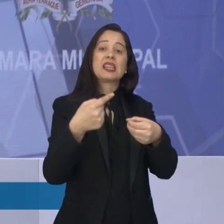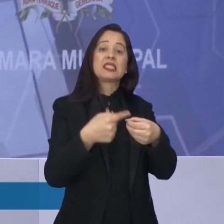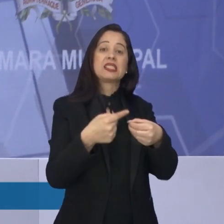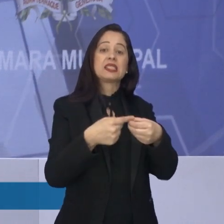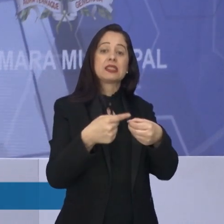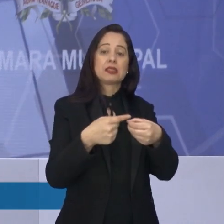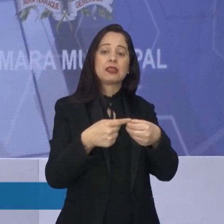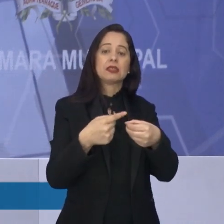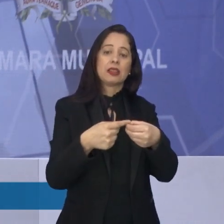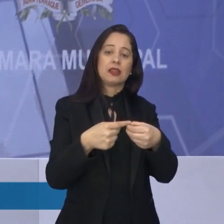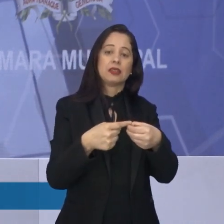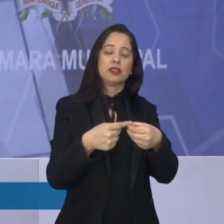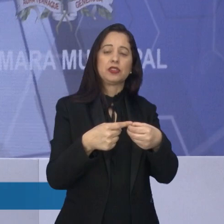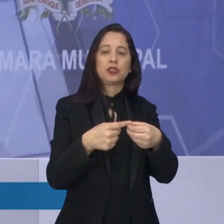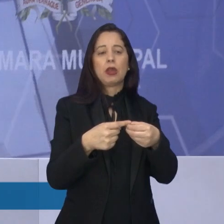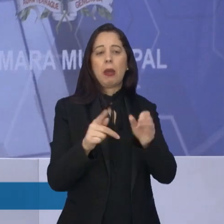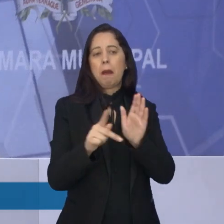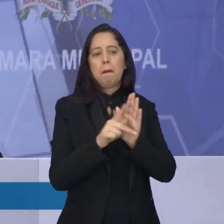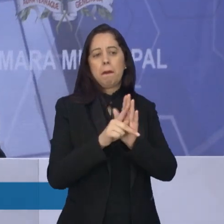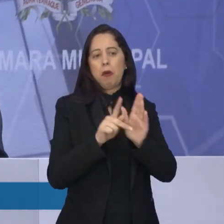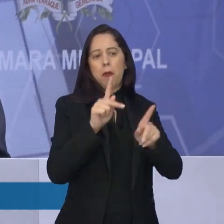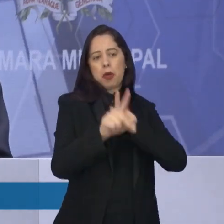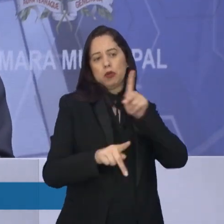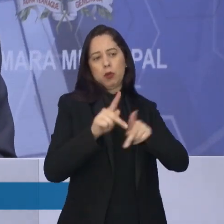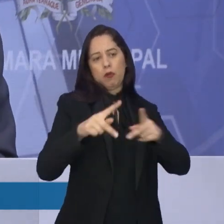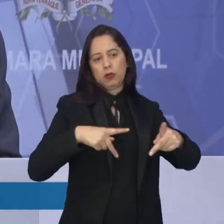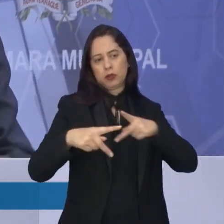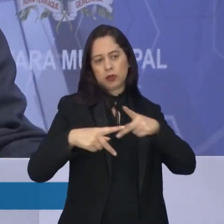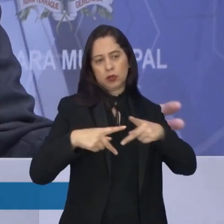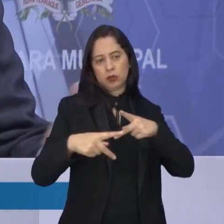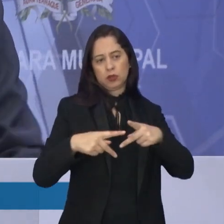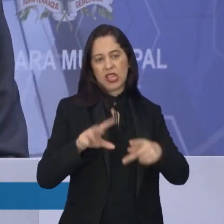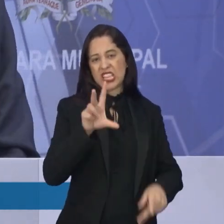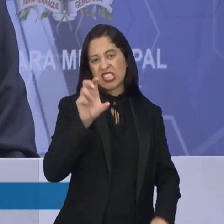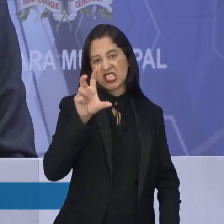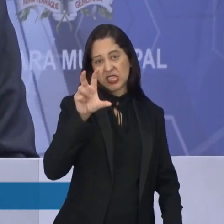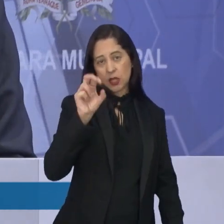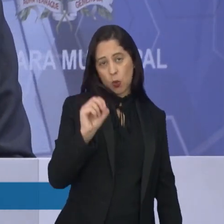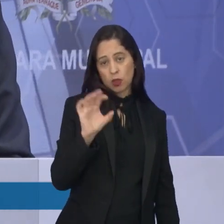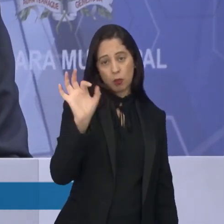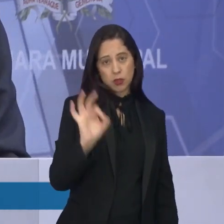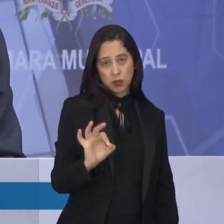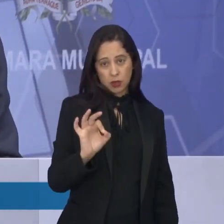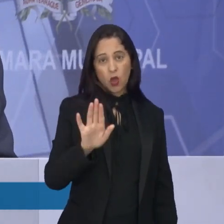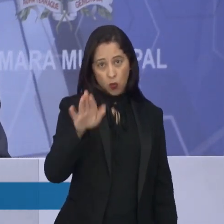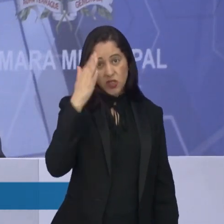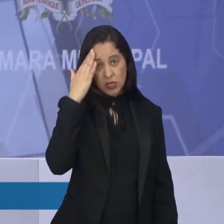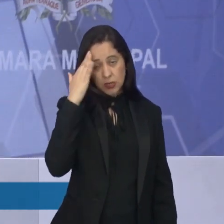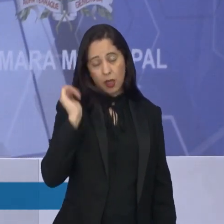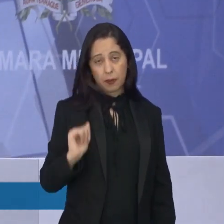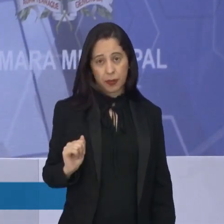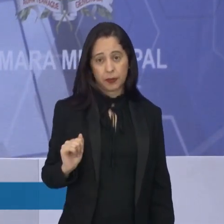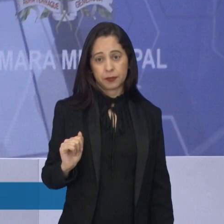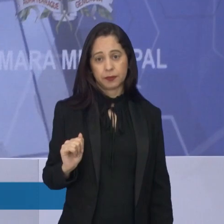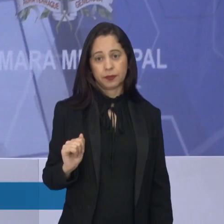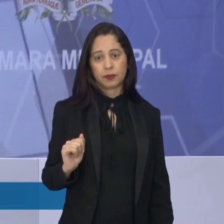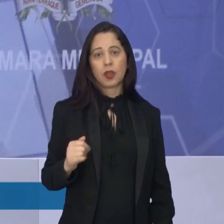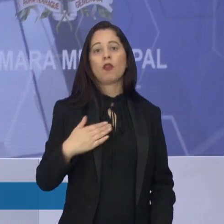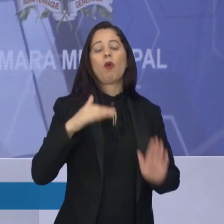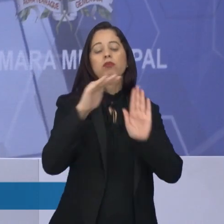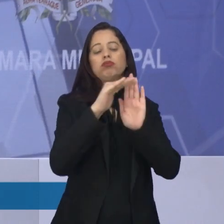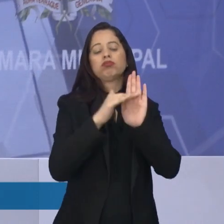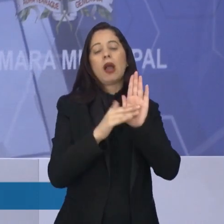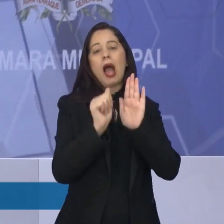da metade da população de São José dos Campos. E vocês sabem o que eu encontrei? Eu vou citar, em ordem